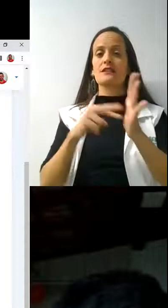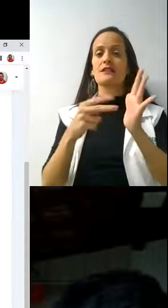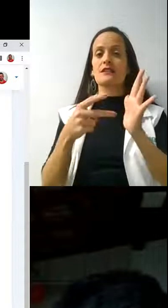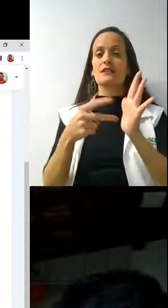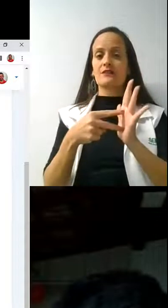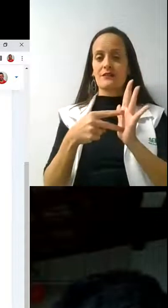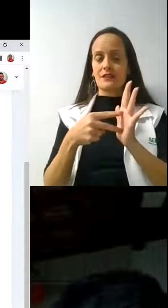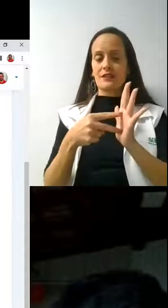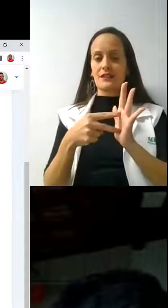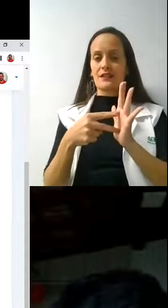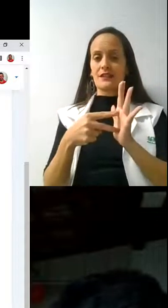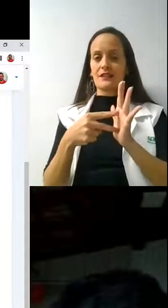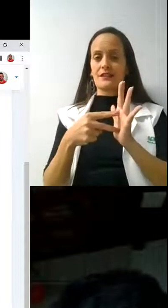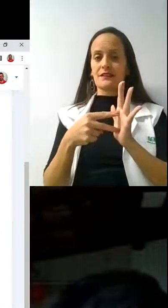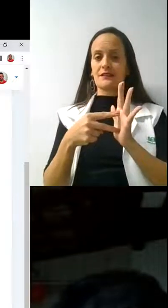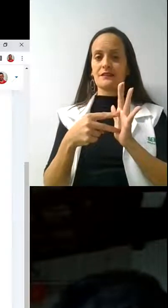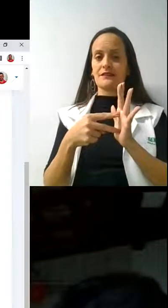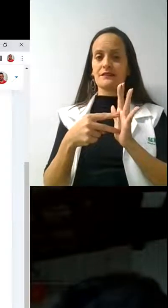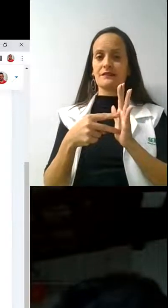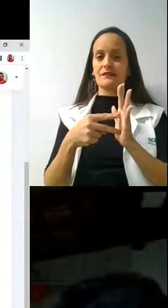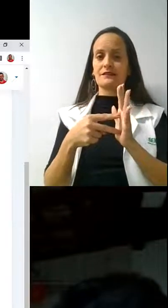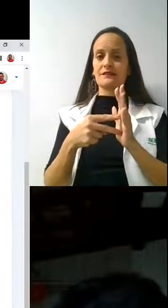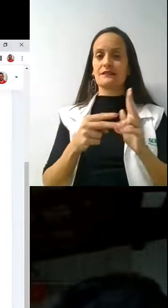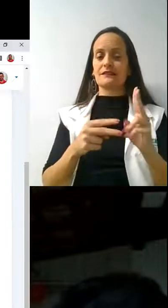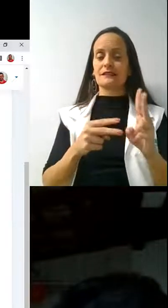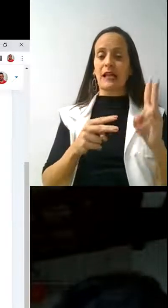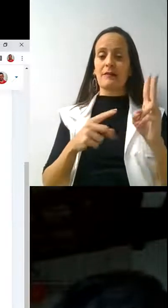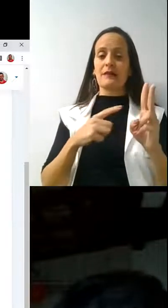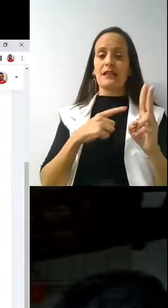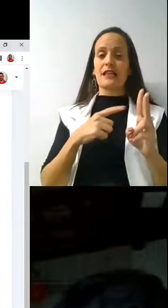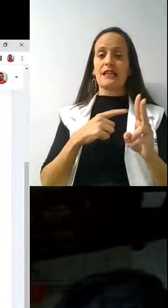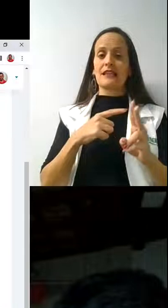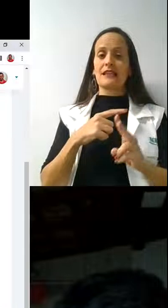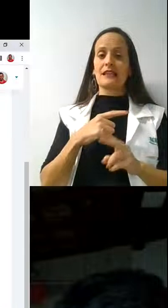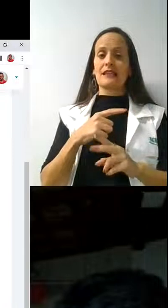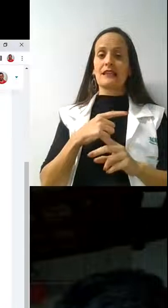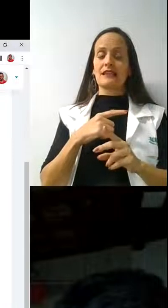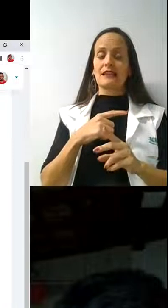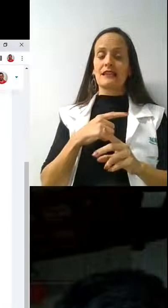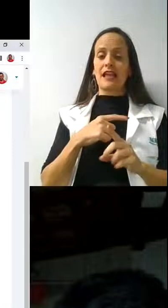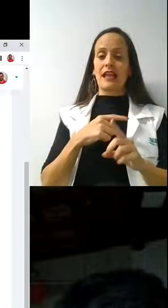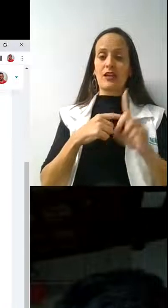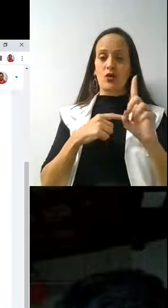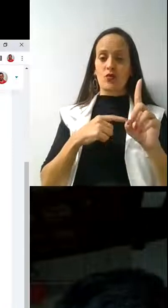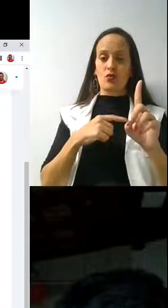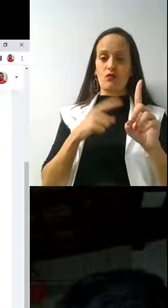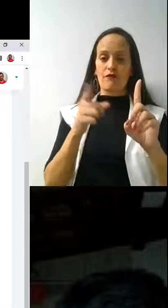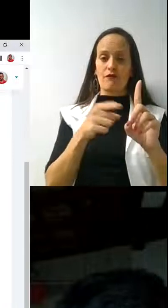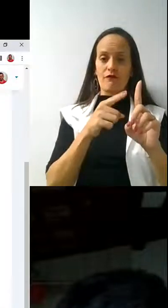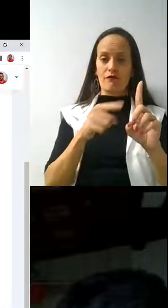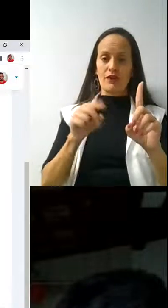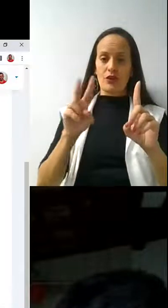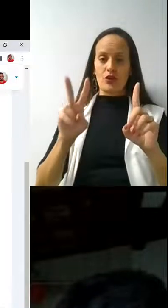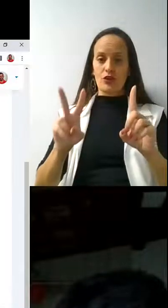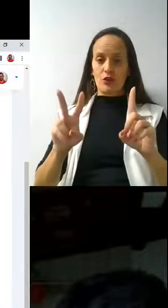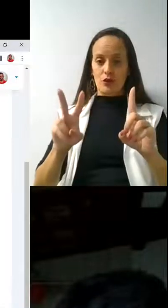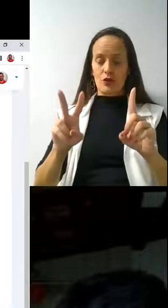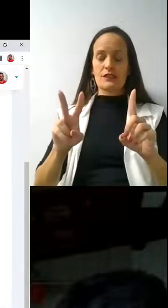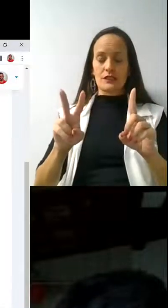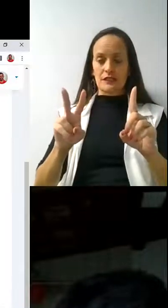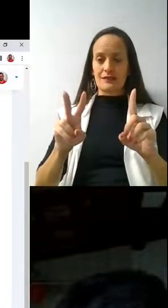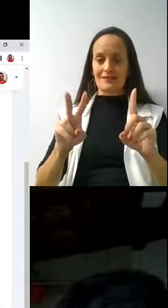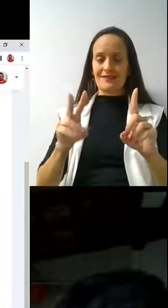quê? Do lado esquerdo, né? E o fator de redução vai estar do lado direito, né? Então, a dica prática que eu dou